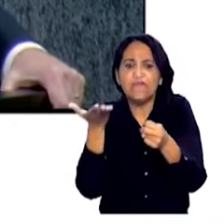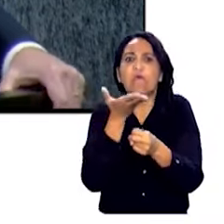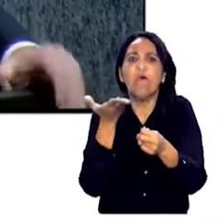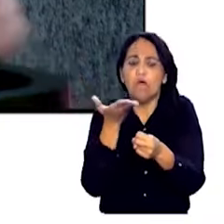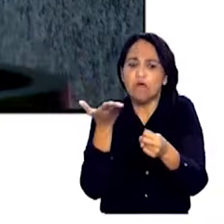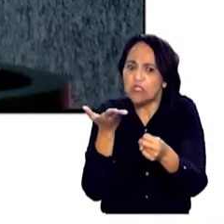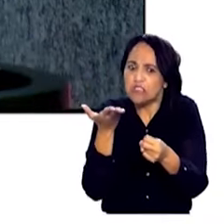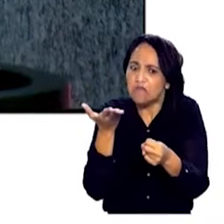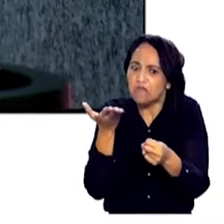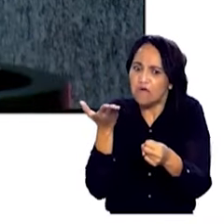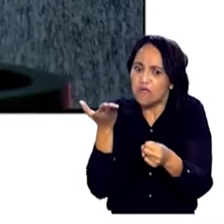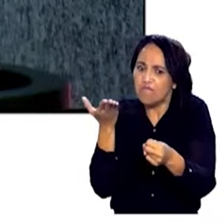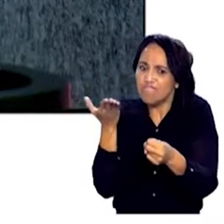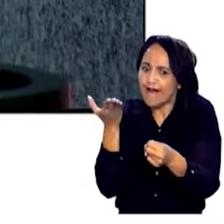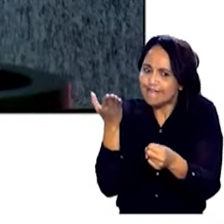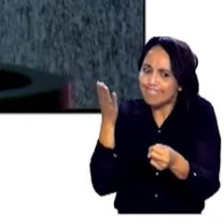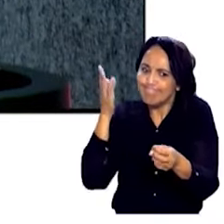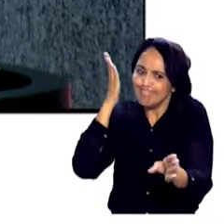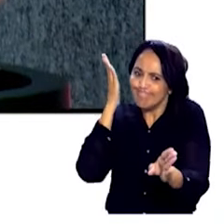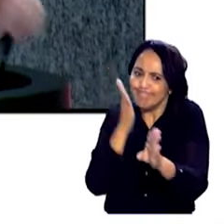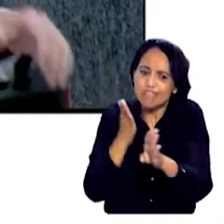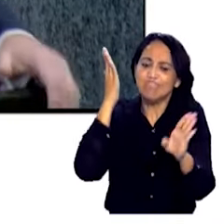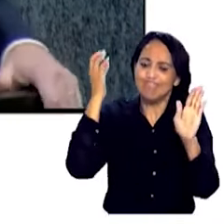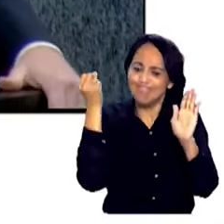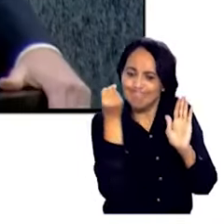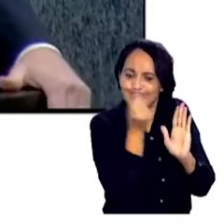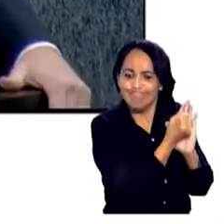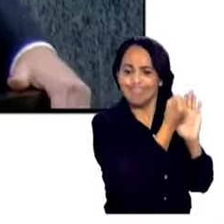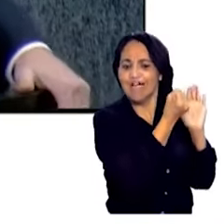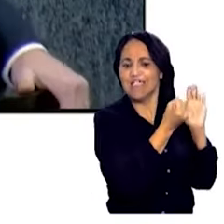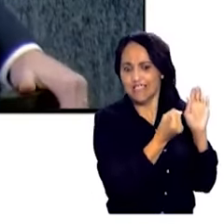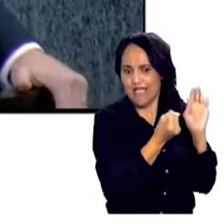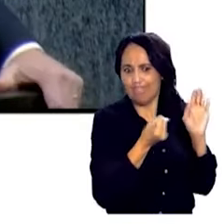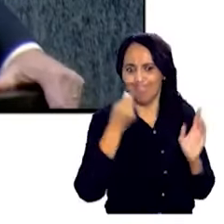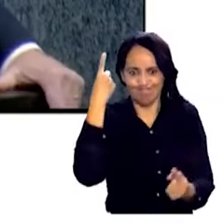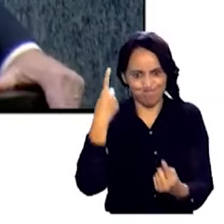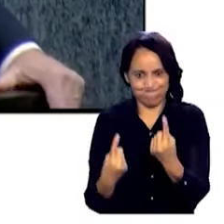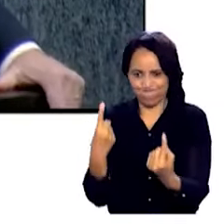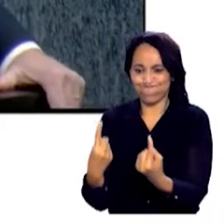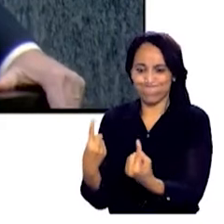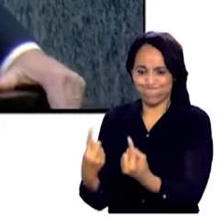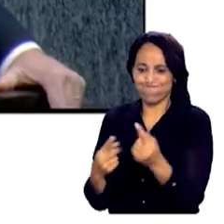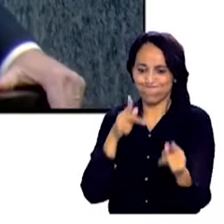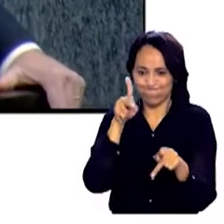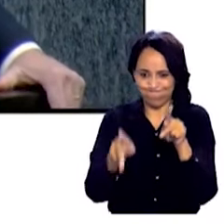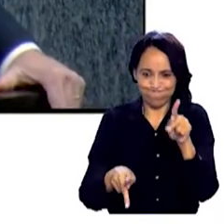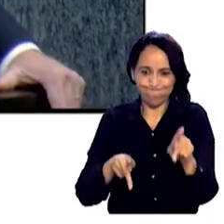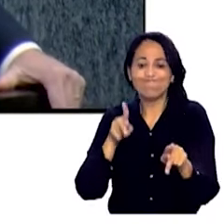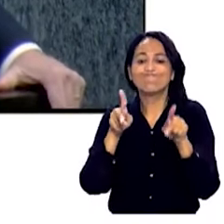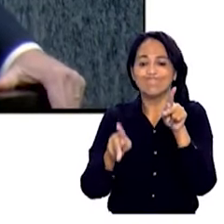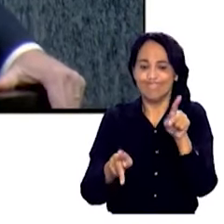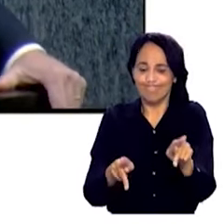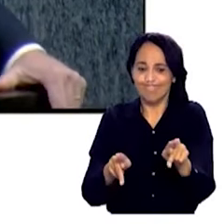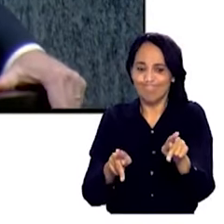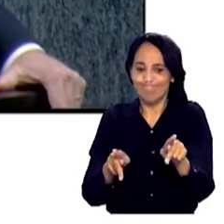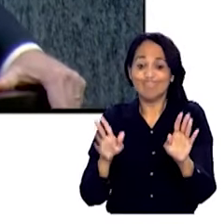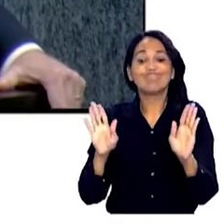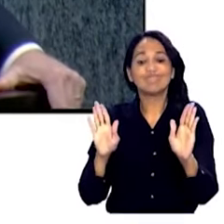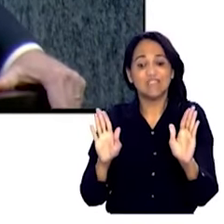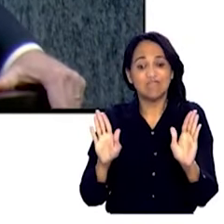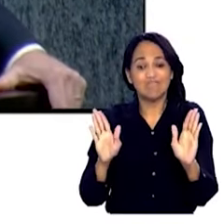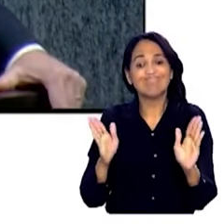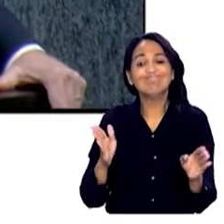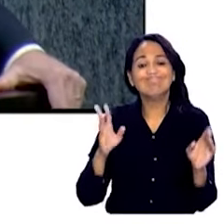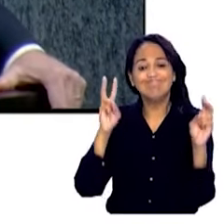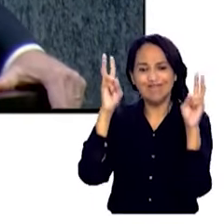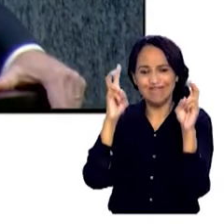alguns casos que nós nós acabamos selecionando especificamente eu me lembro quando o ministro Rui H tava aqui eu me lembro de alguns casos